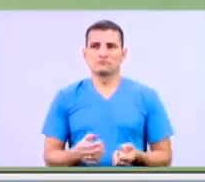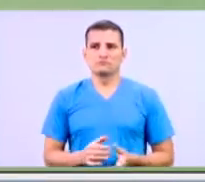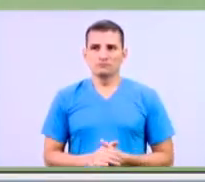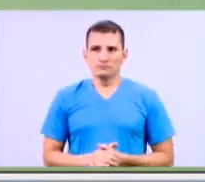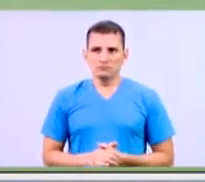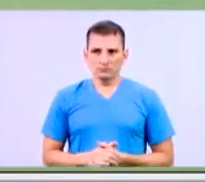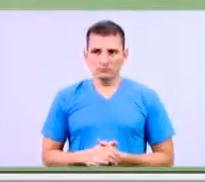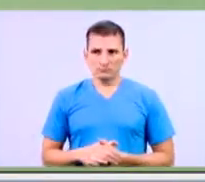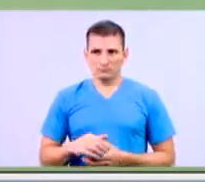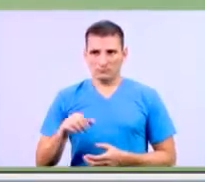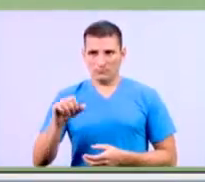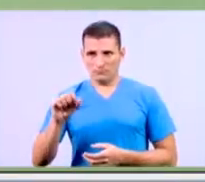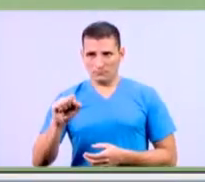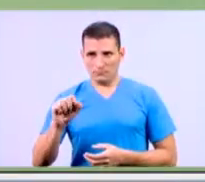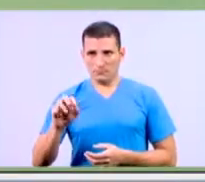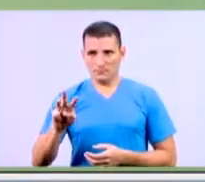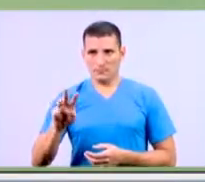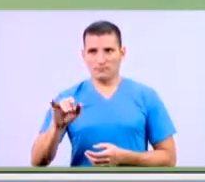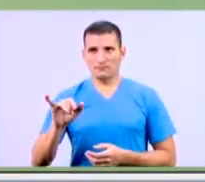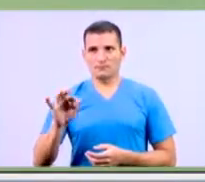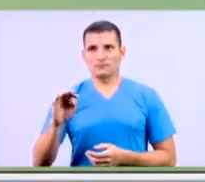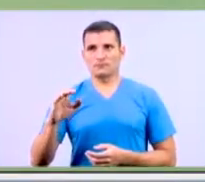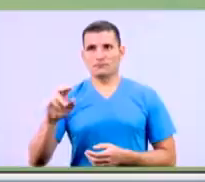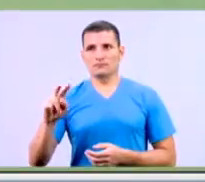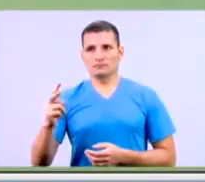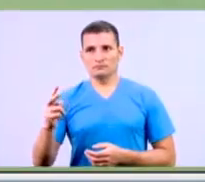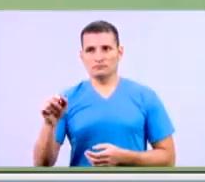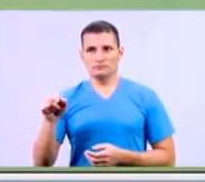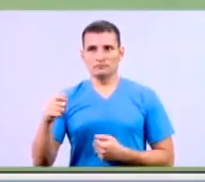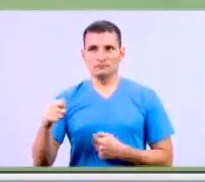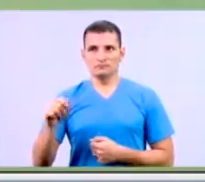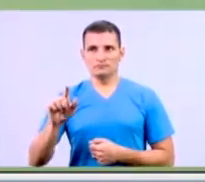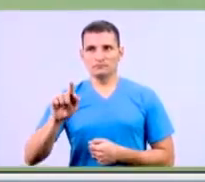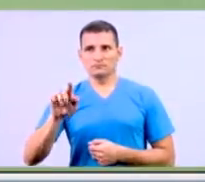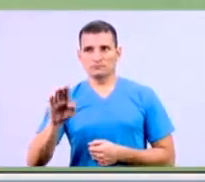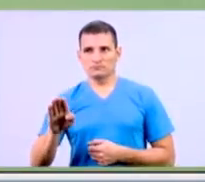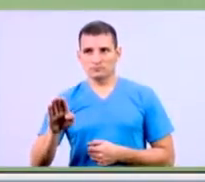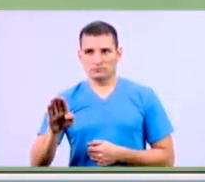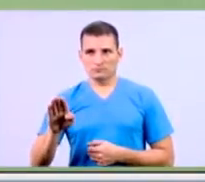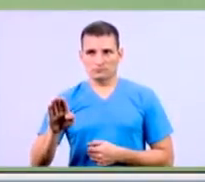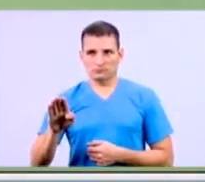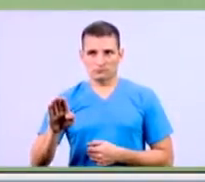em questão, ele tem que ser gigabit.